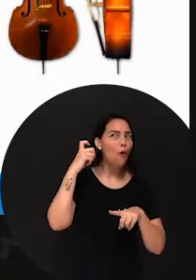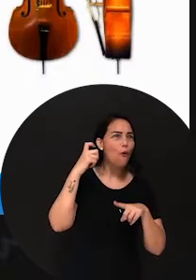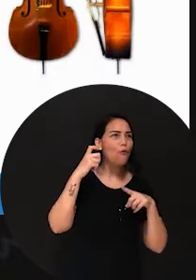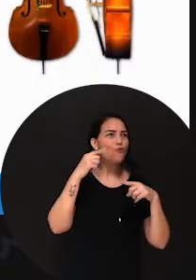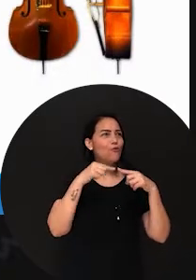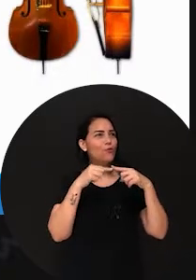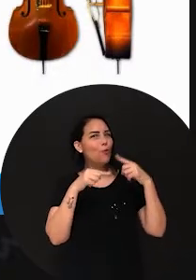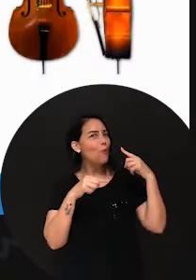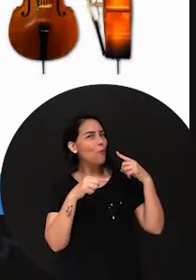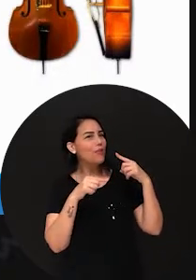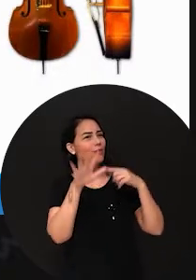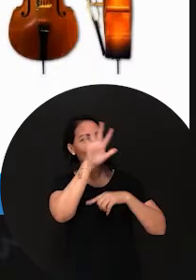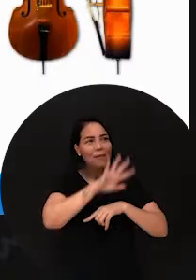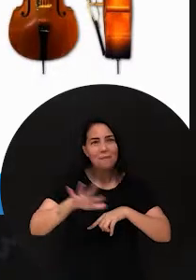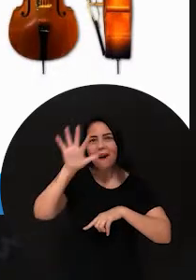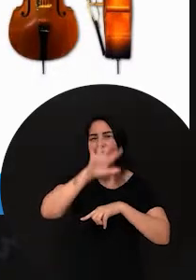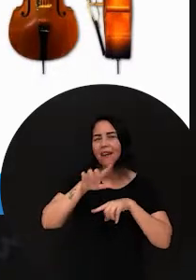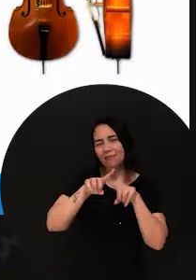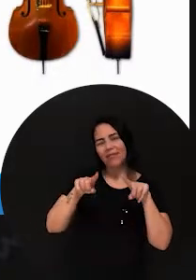já é um teste.